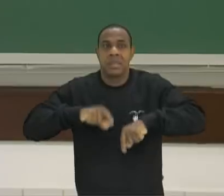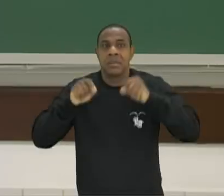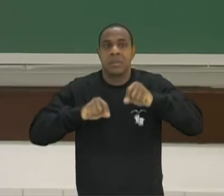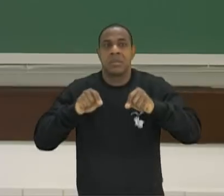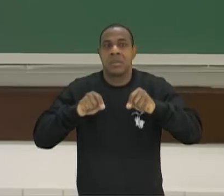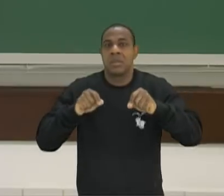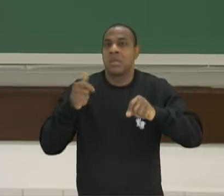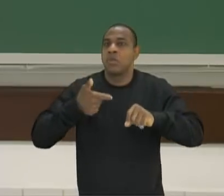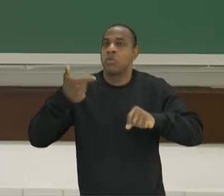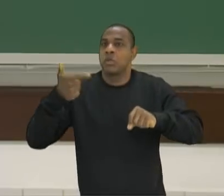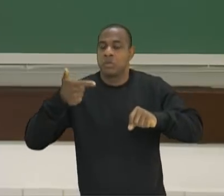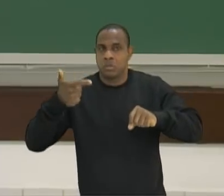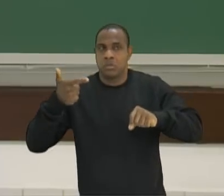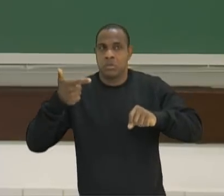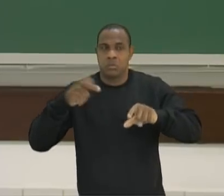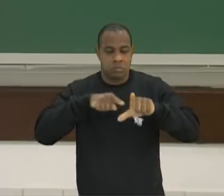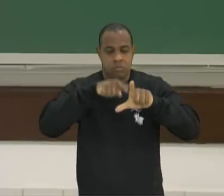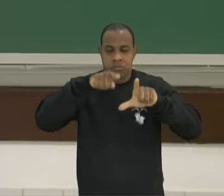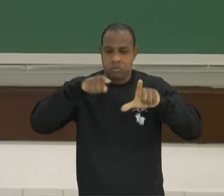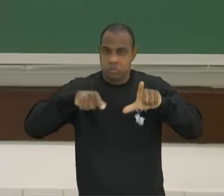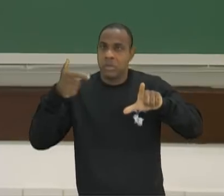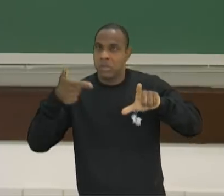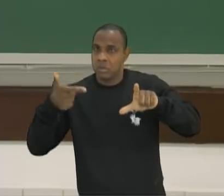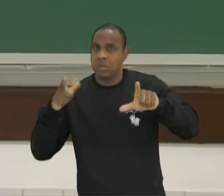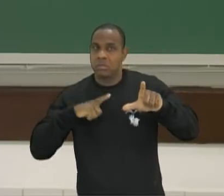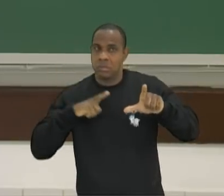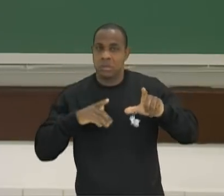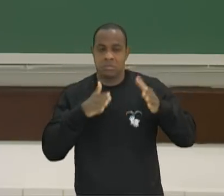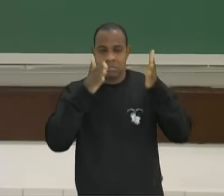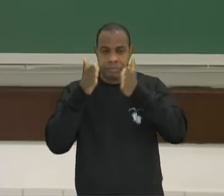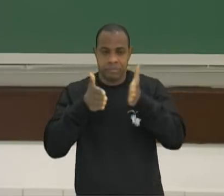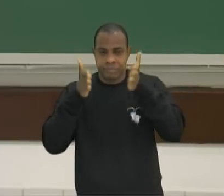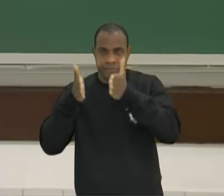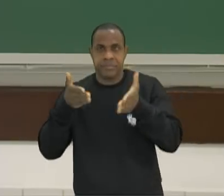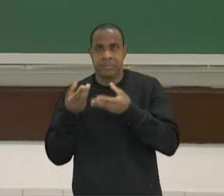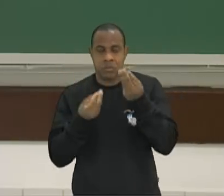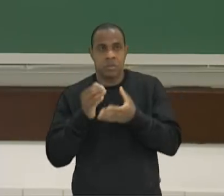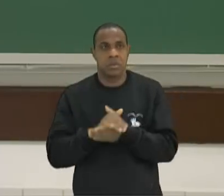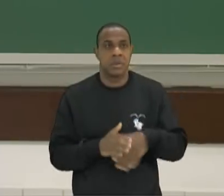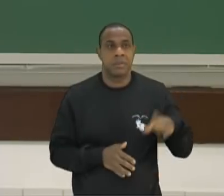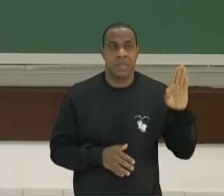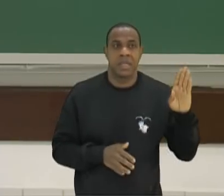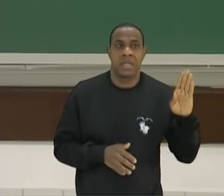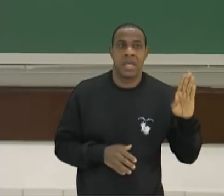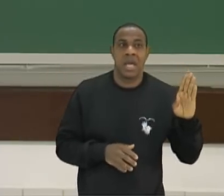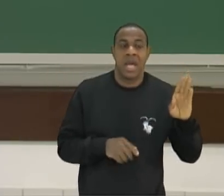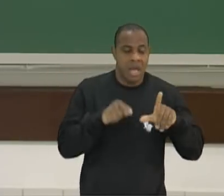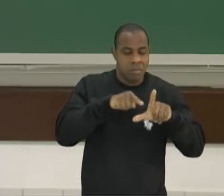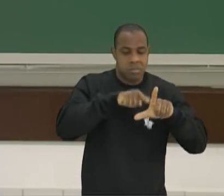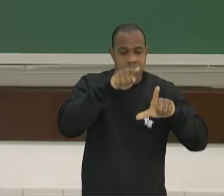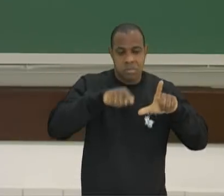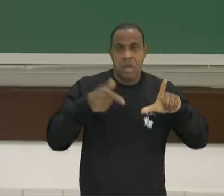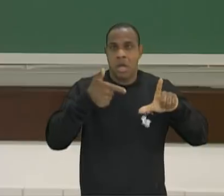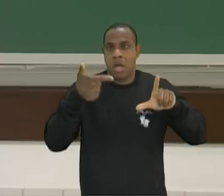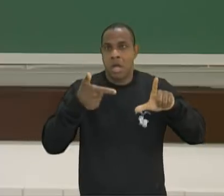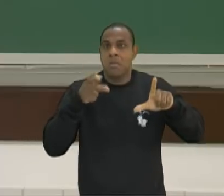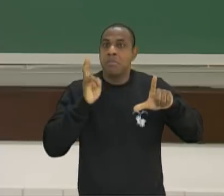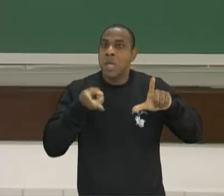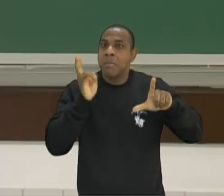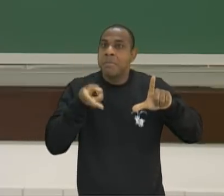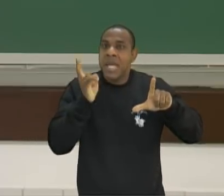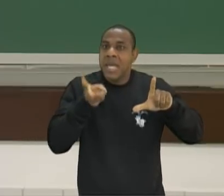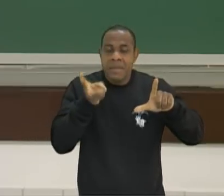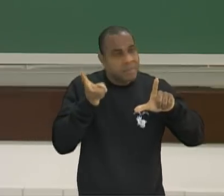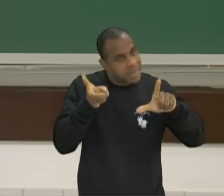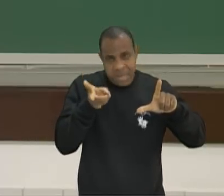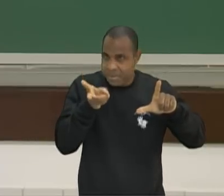de onda secundária. Perfeito, isso mesmo. Na letra B. As ondas secundárias possuem a mesma frequência,